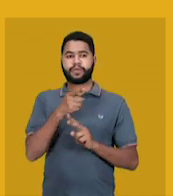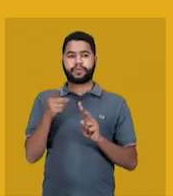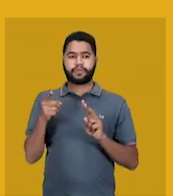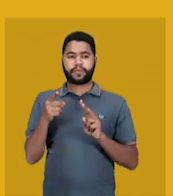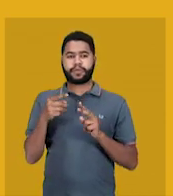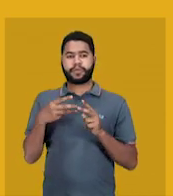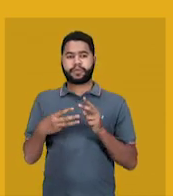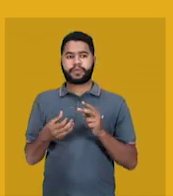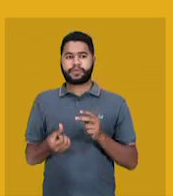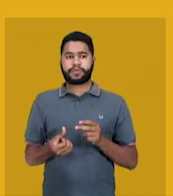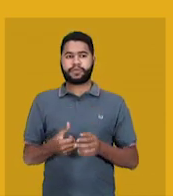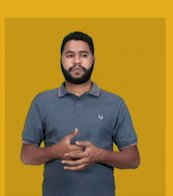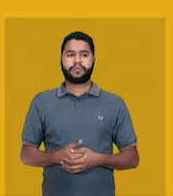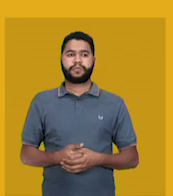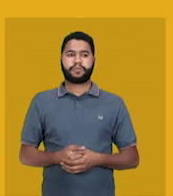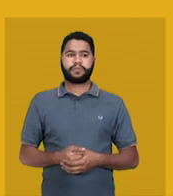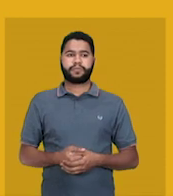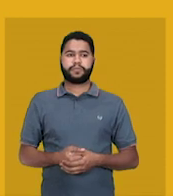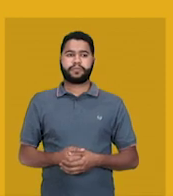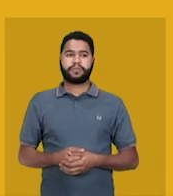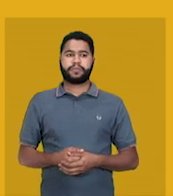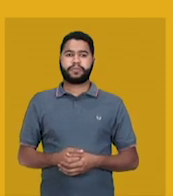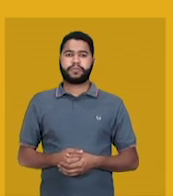285 graus C